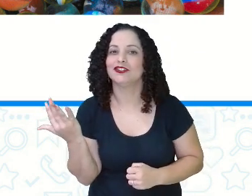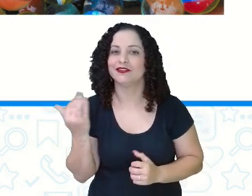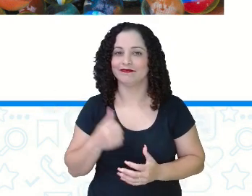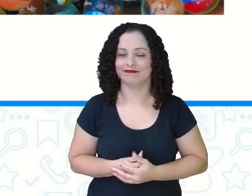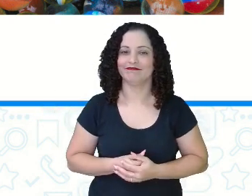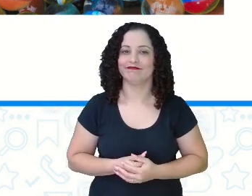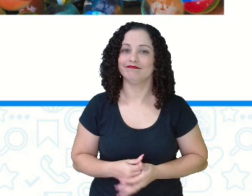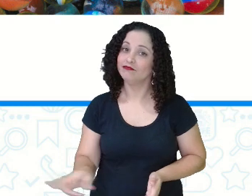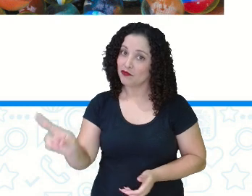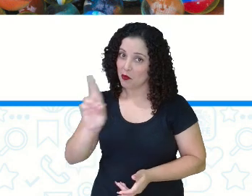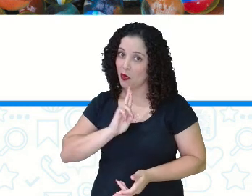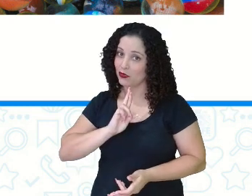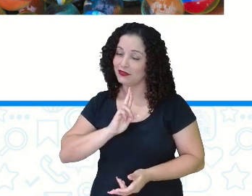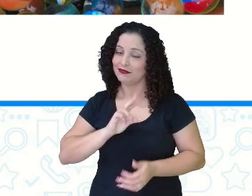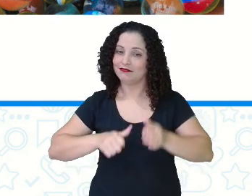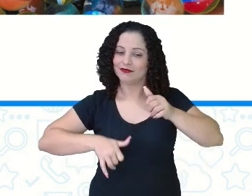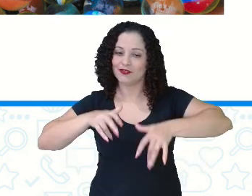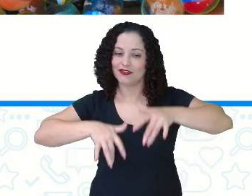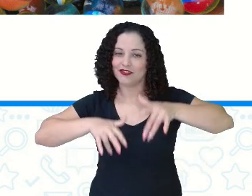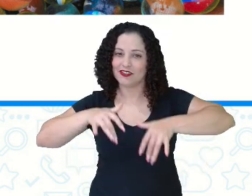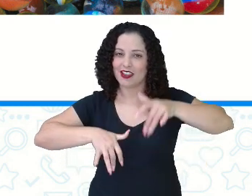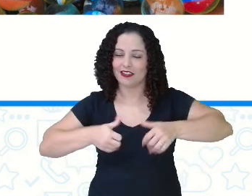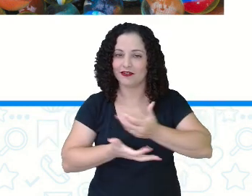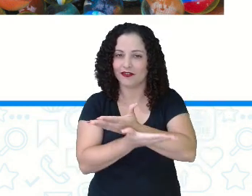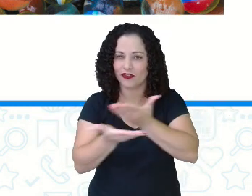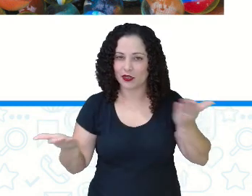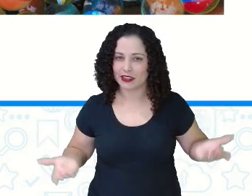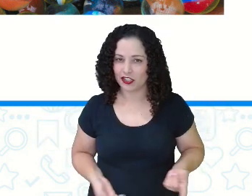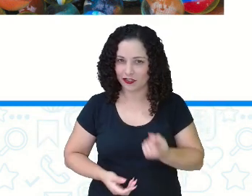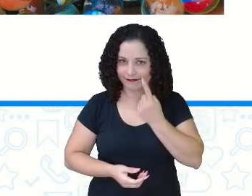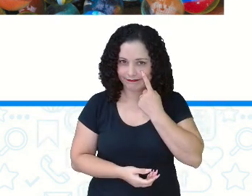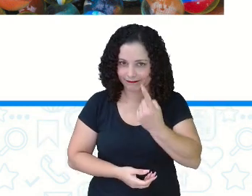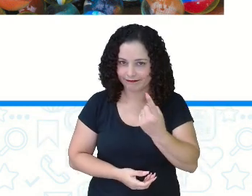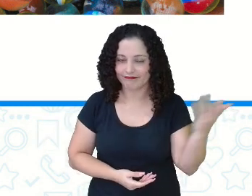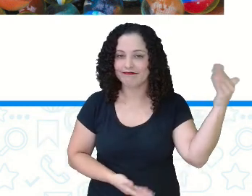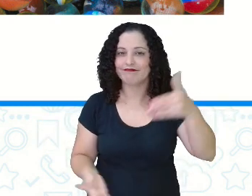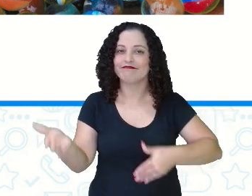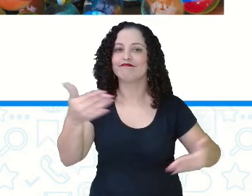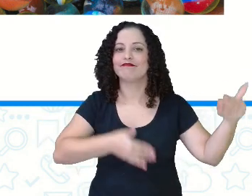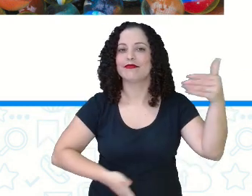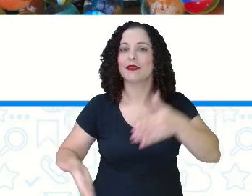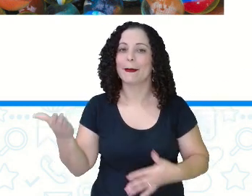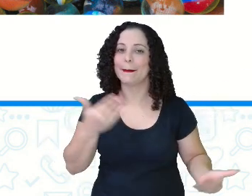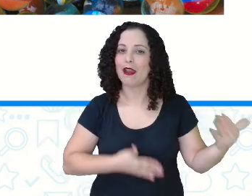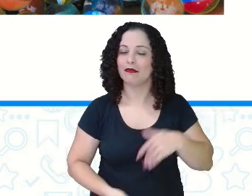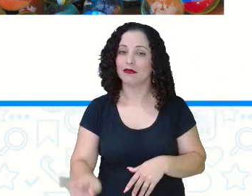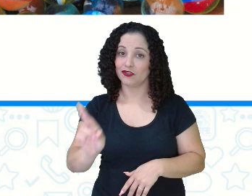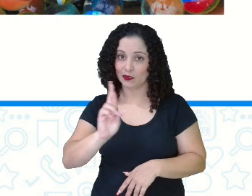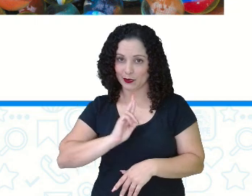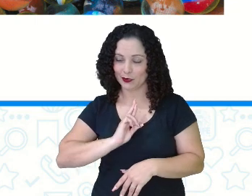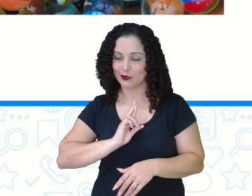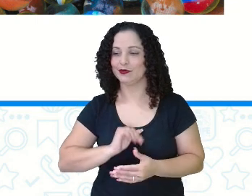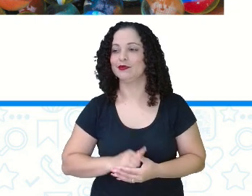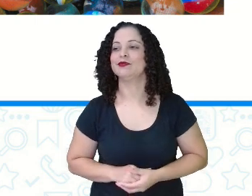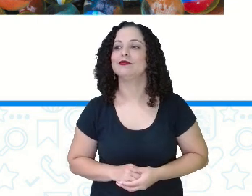no chat para mim. Vocês estão ativos, vocês estão participativos, eu quero que você responda.